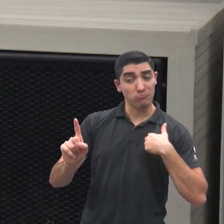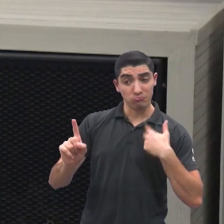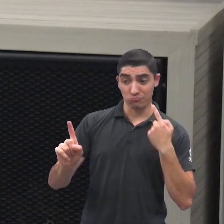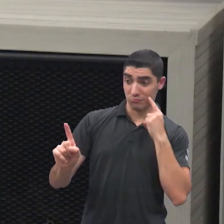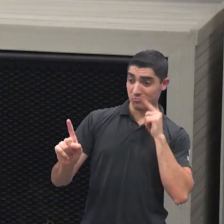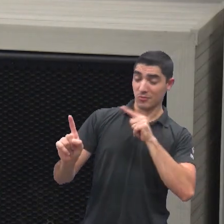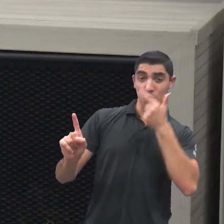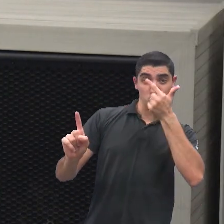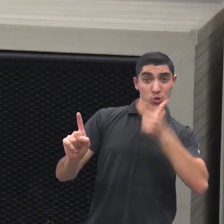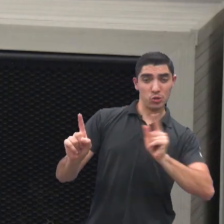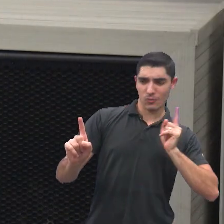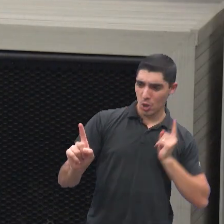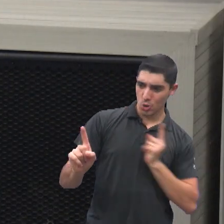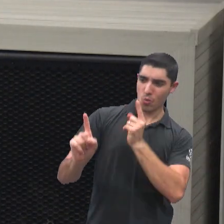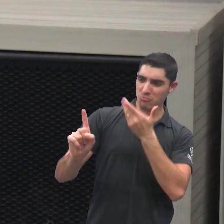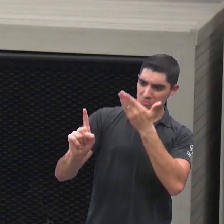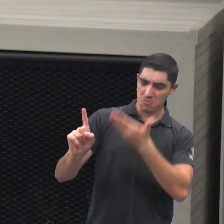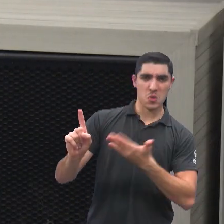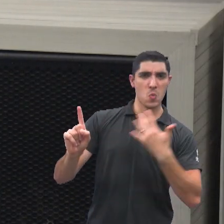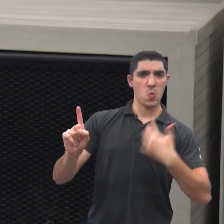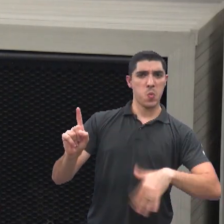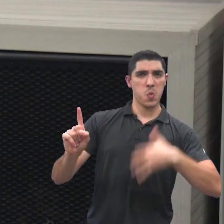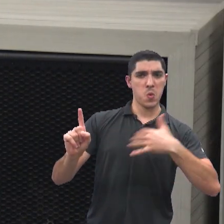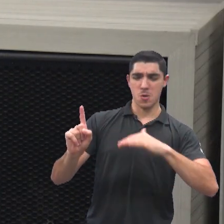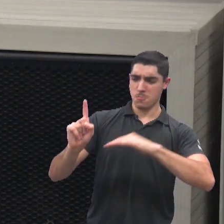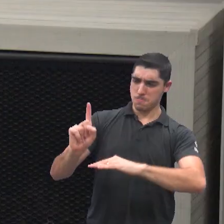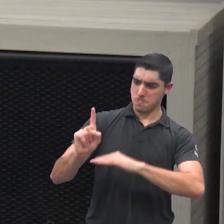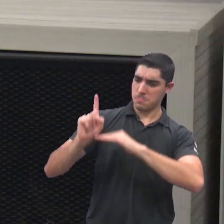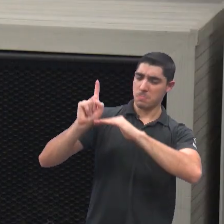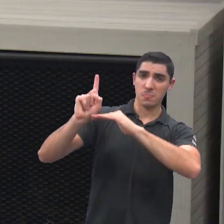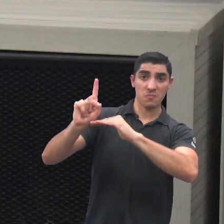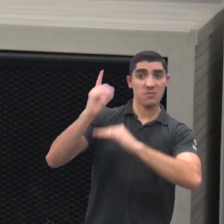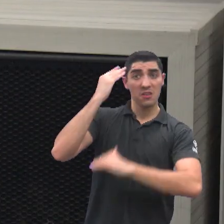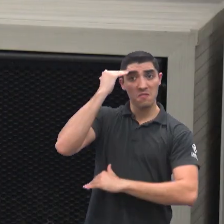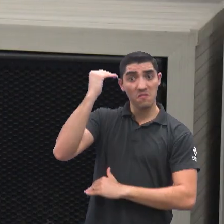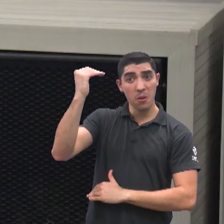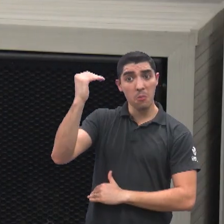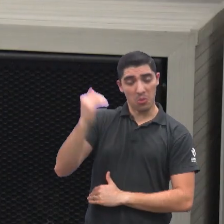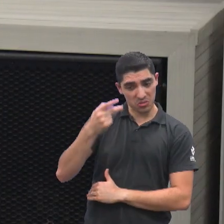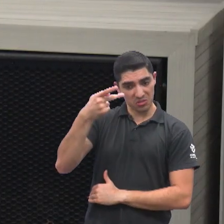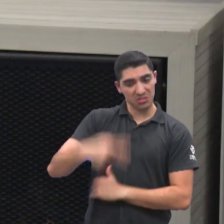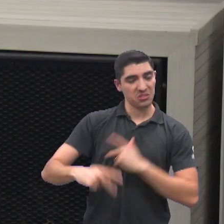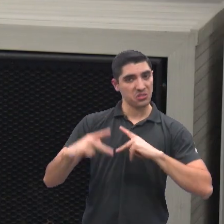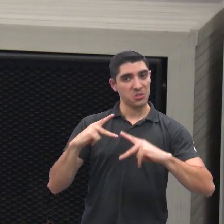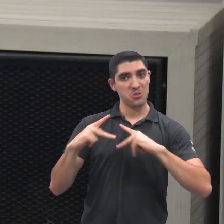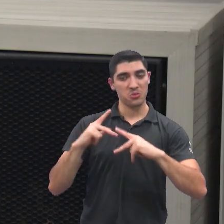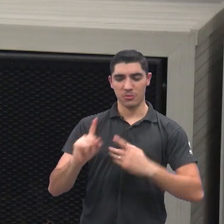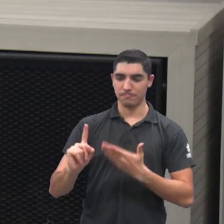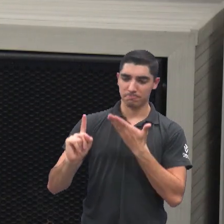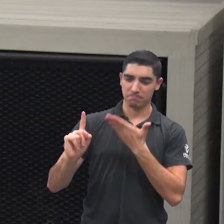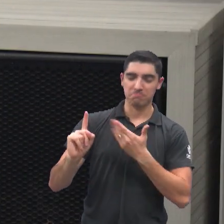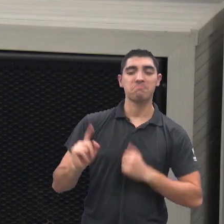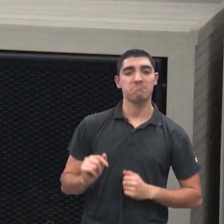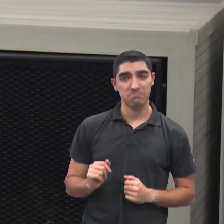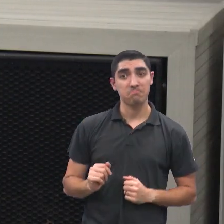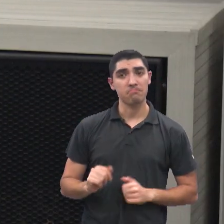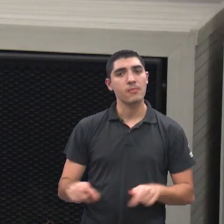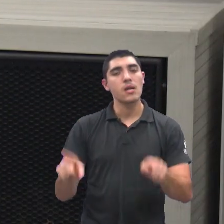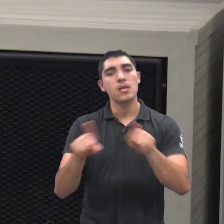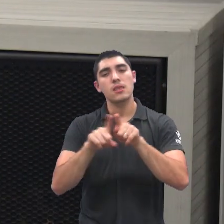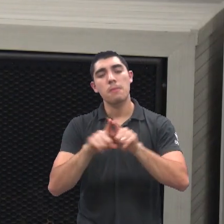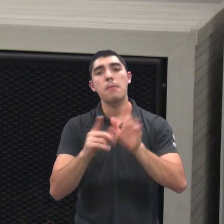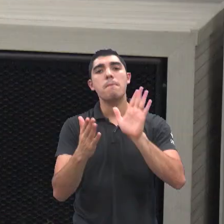e ver a sua posição de grande empresário e empreendedor dessa cidade que nós amamos tanto. E parabenizar aqui o